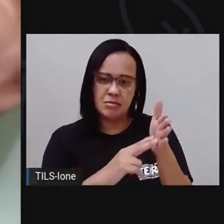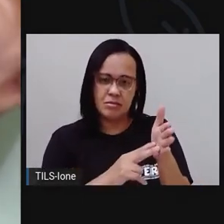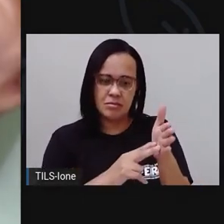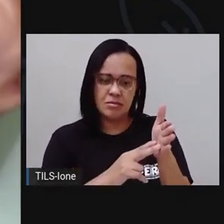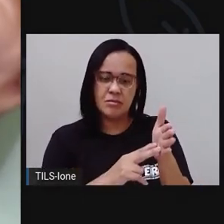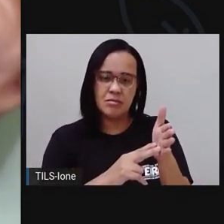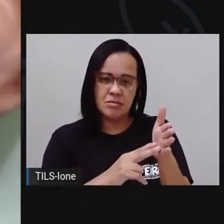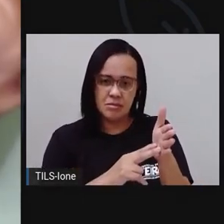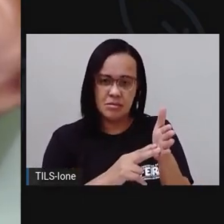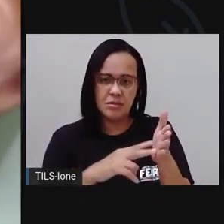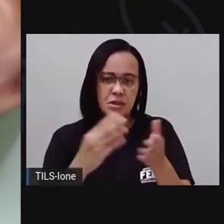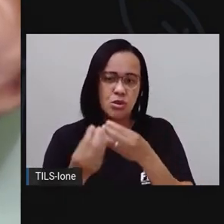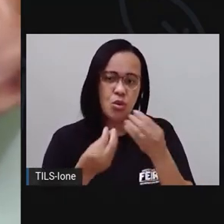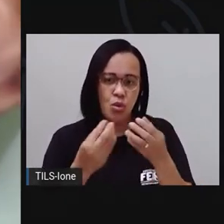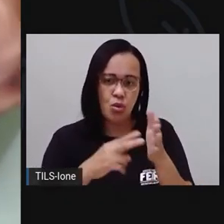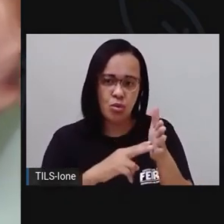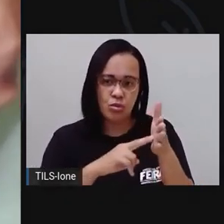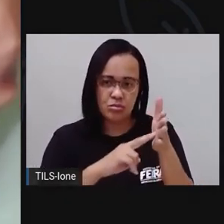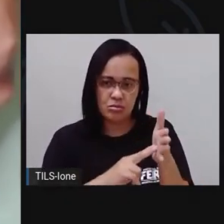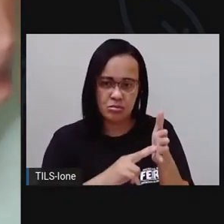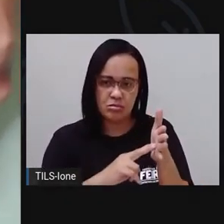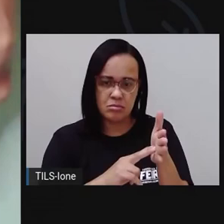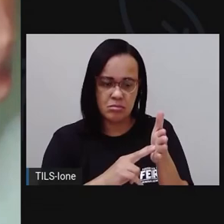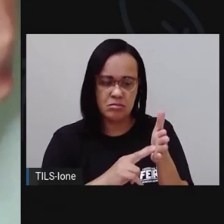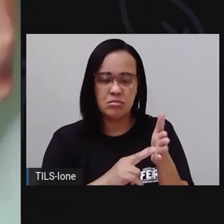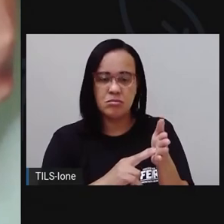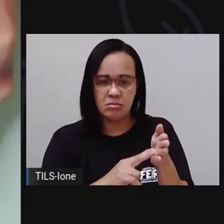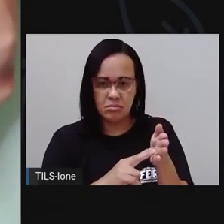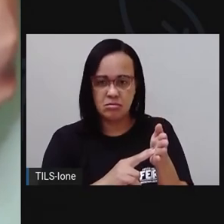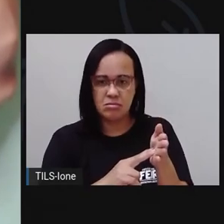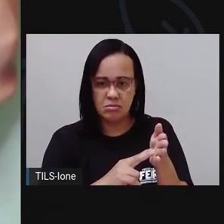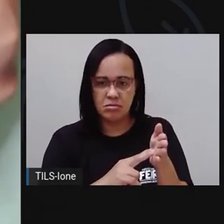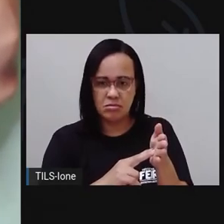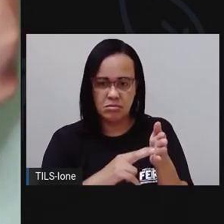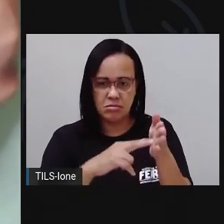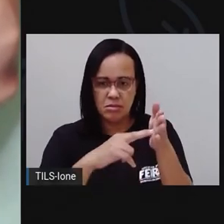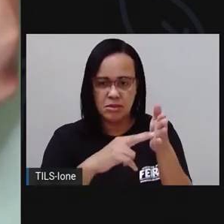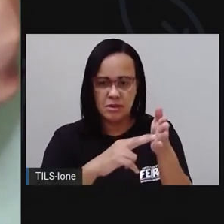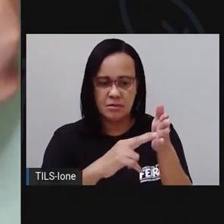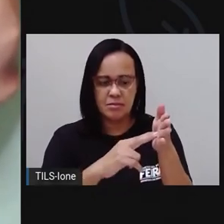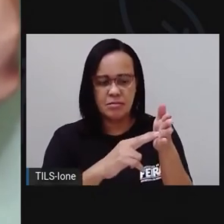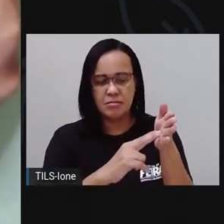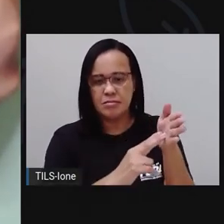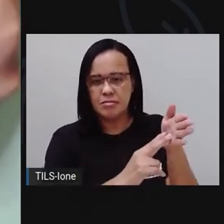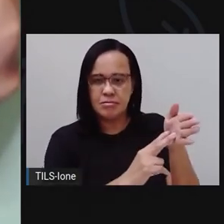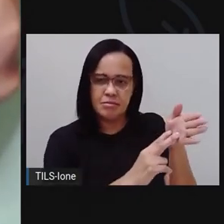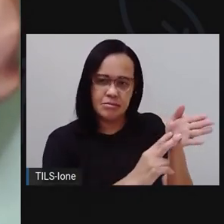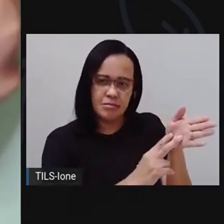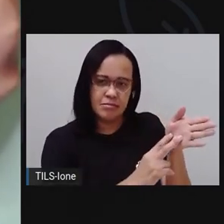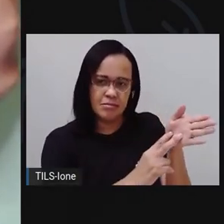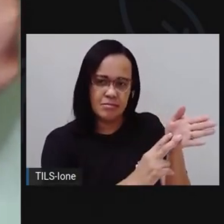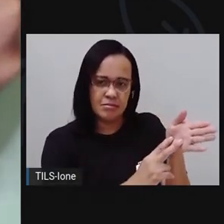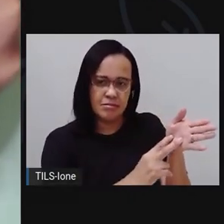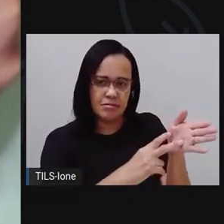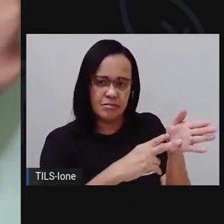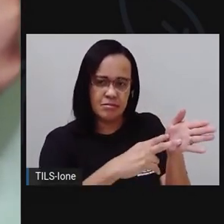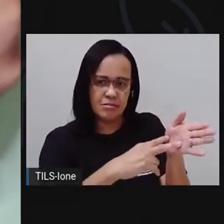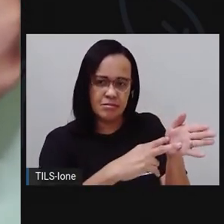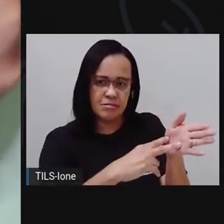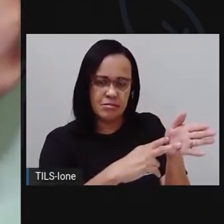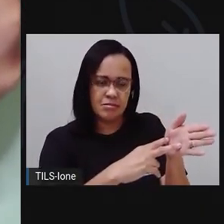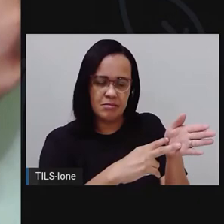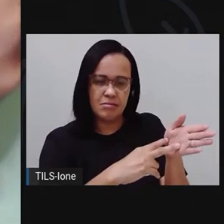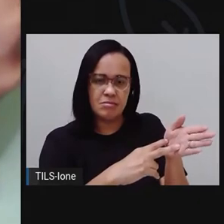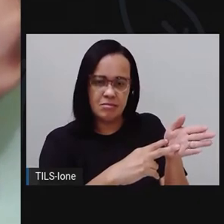botou um pouquinho de cola quente para fixar aqui, ó. Pronto. Depois que fixou, que ficou bem duro, aí a Pró